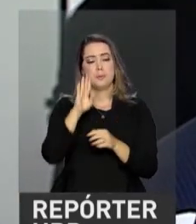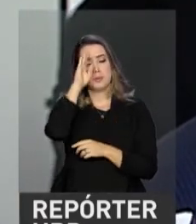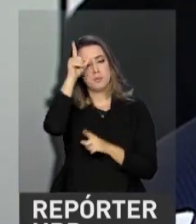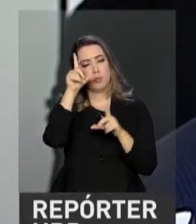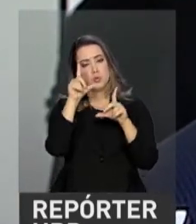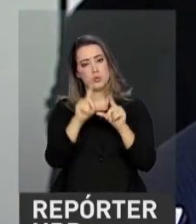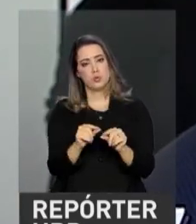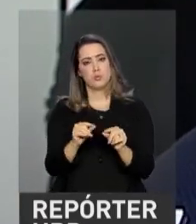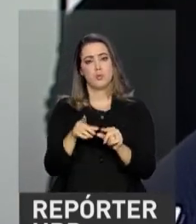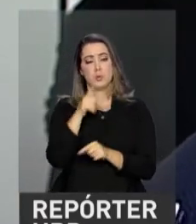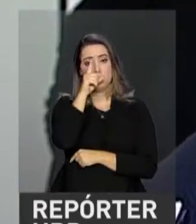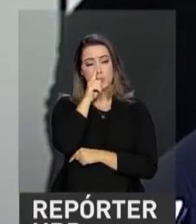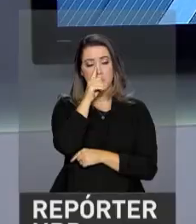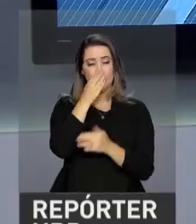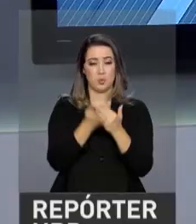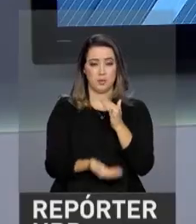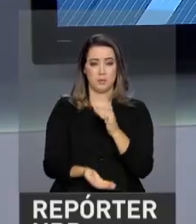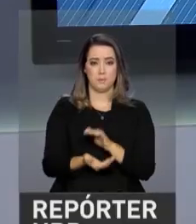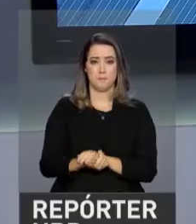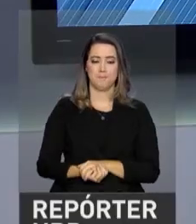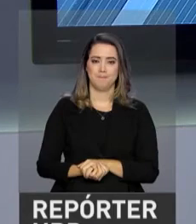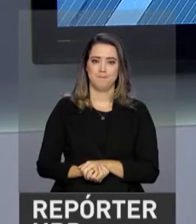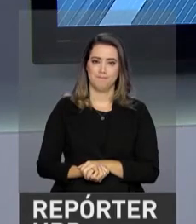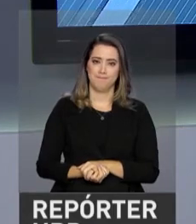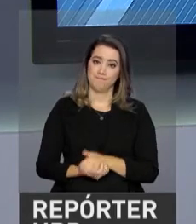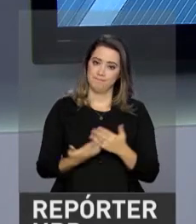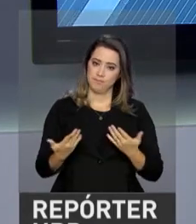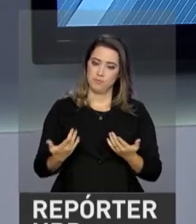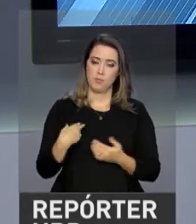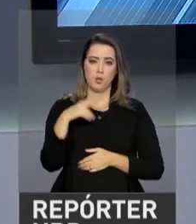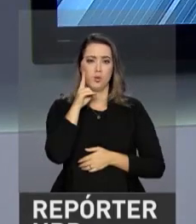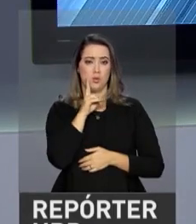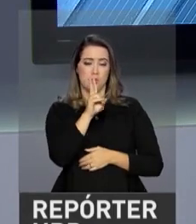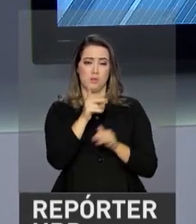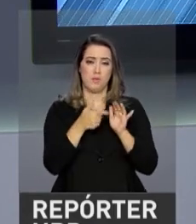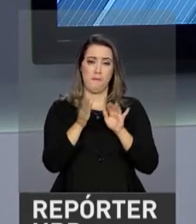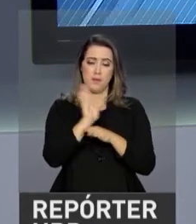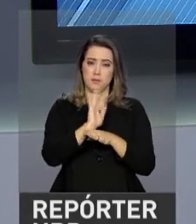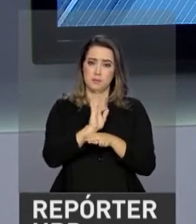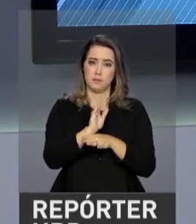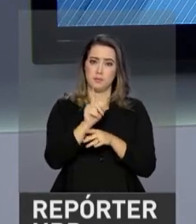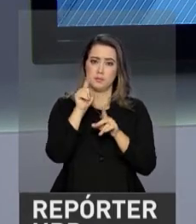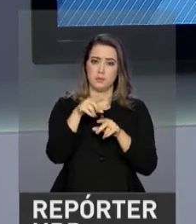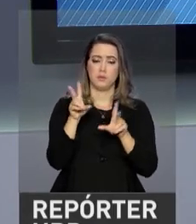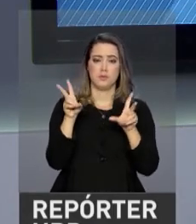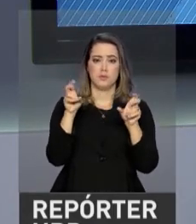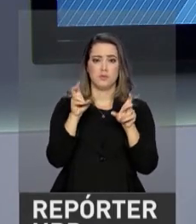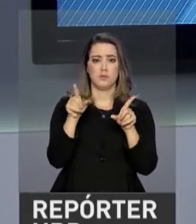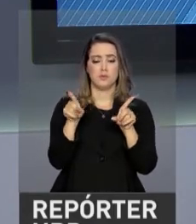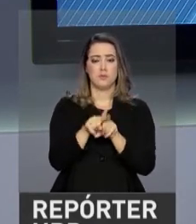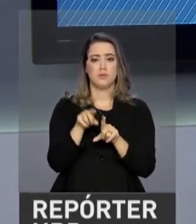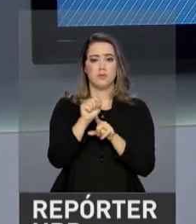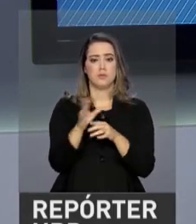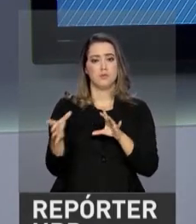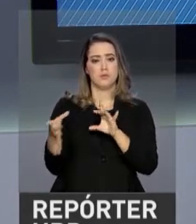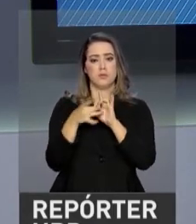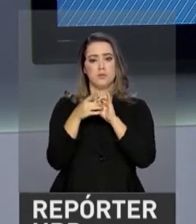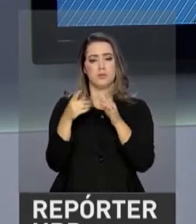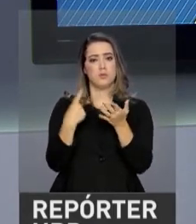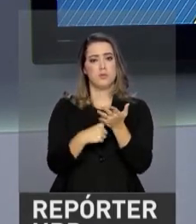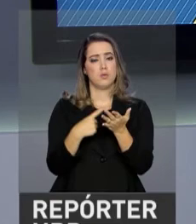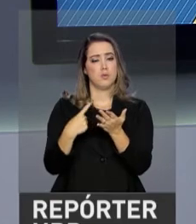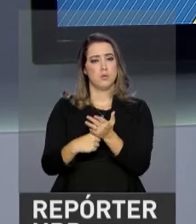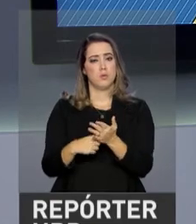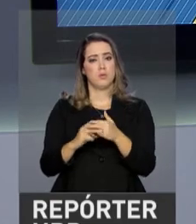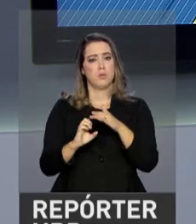o risco bom a matéria que nós acabamos de ver trata na verdade de uma parceria um acordo